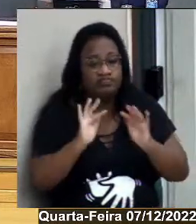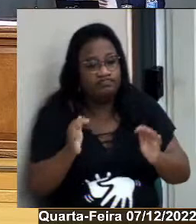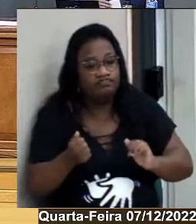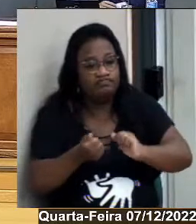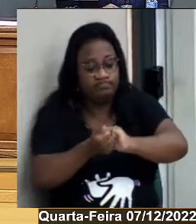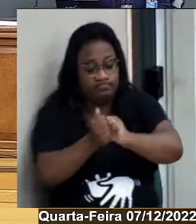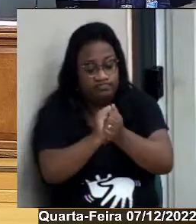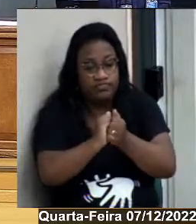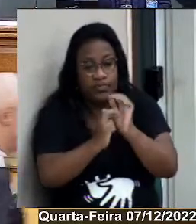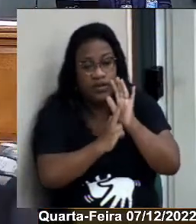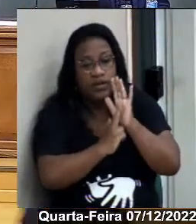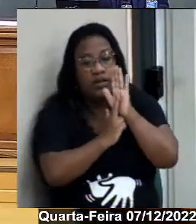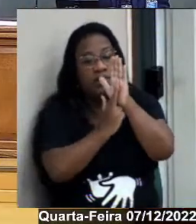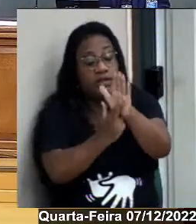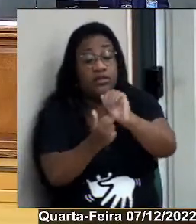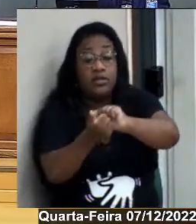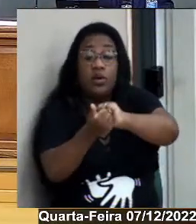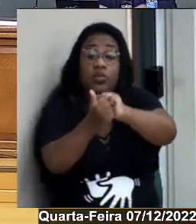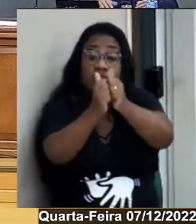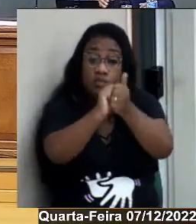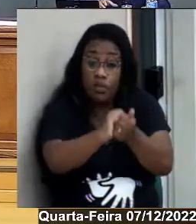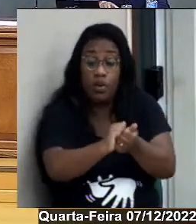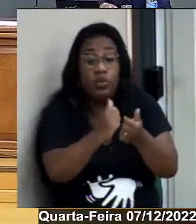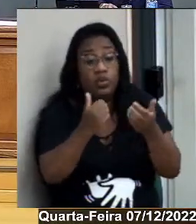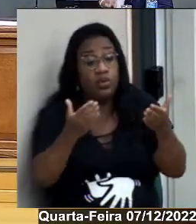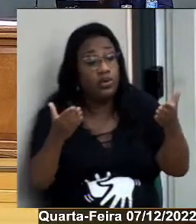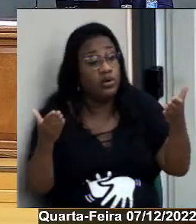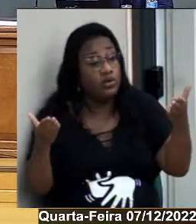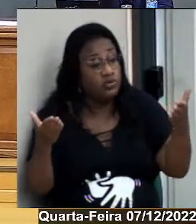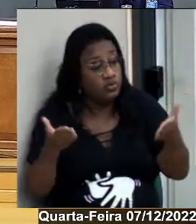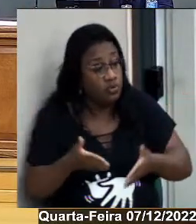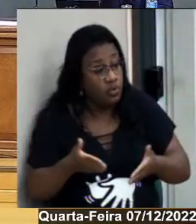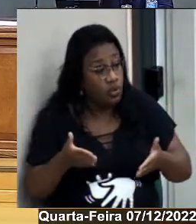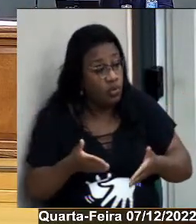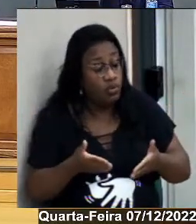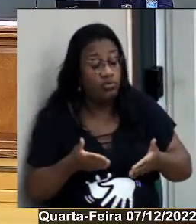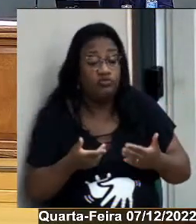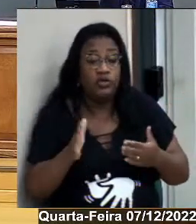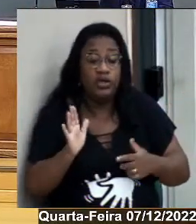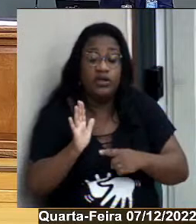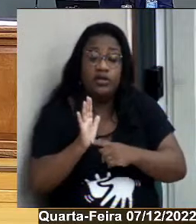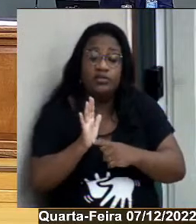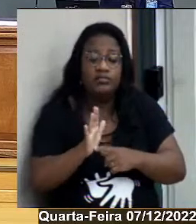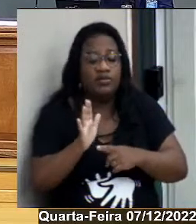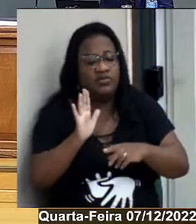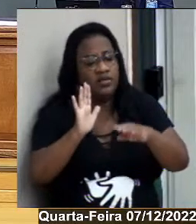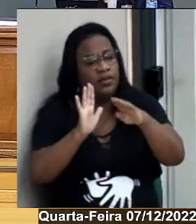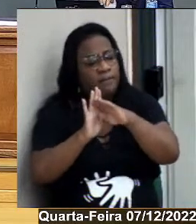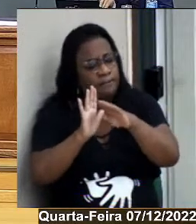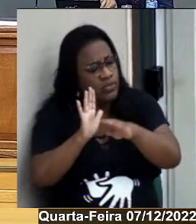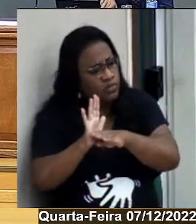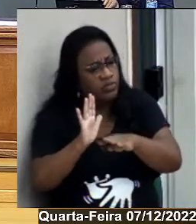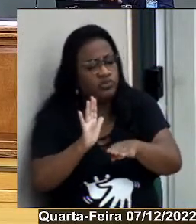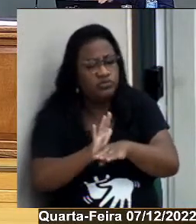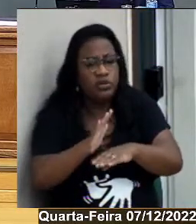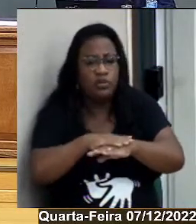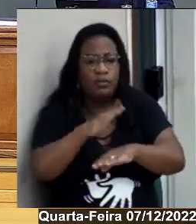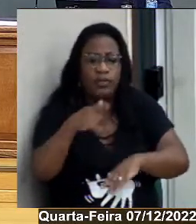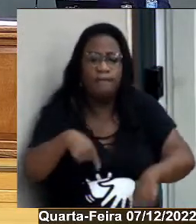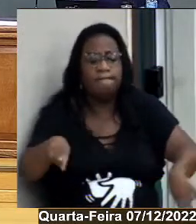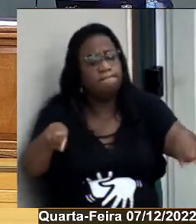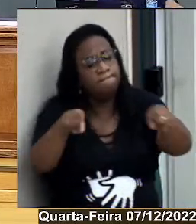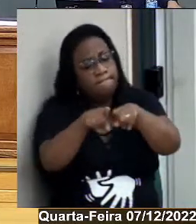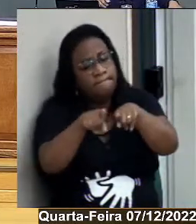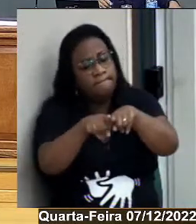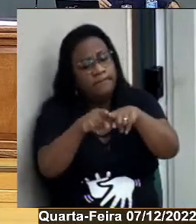aqui não só para fazer a discussão entre os vereadores, fazer as avaliações dos projetos, mas também